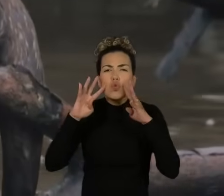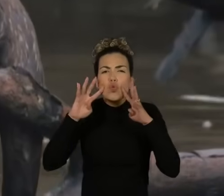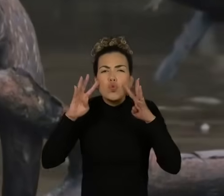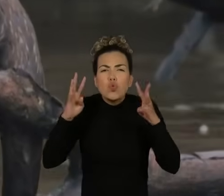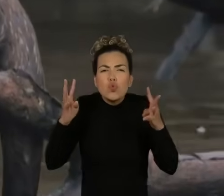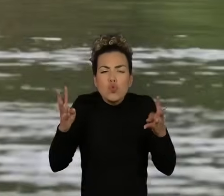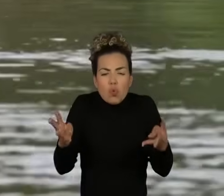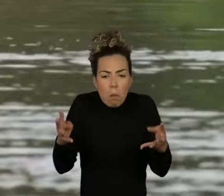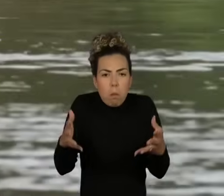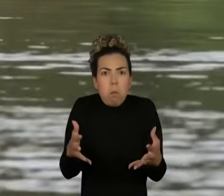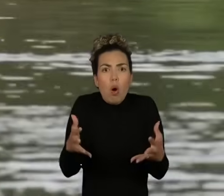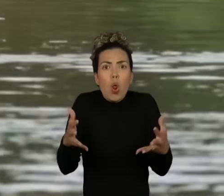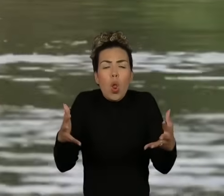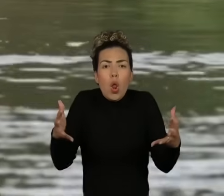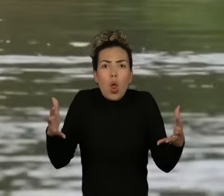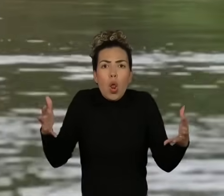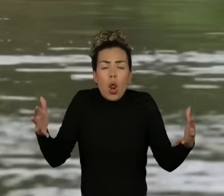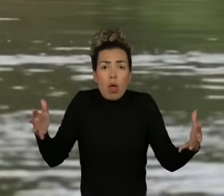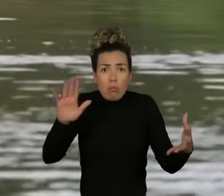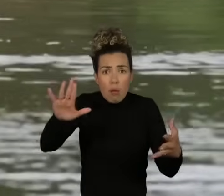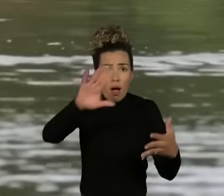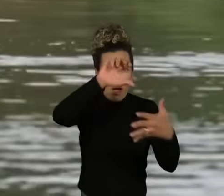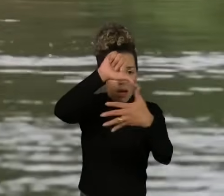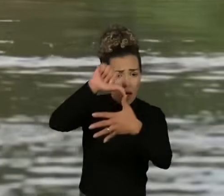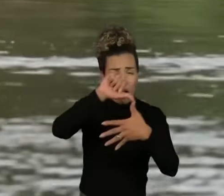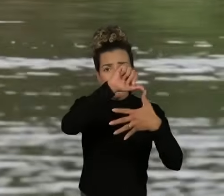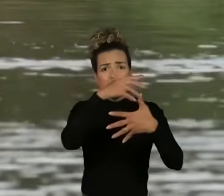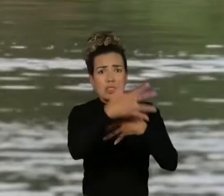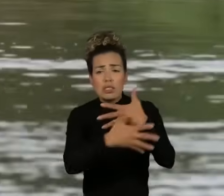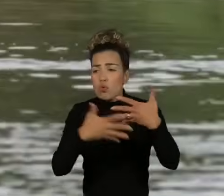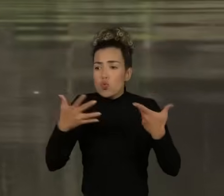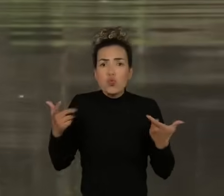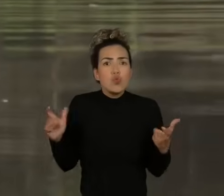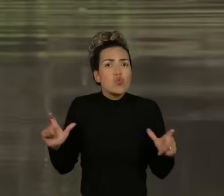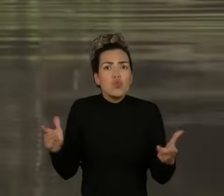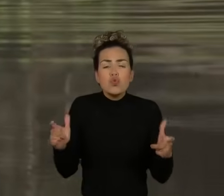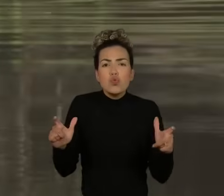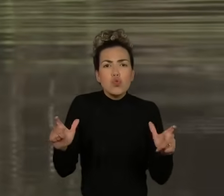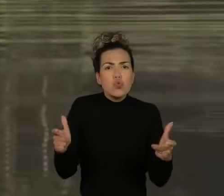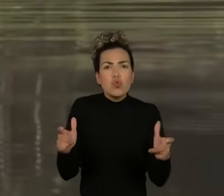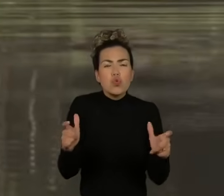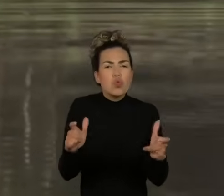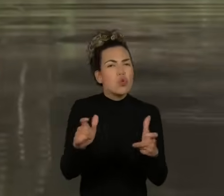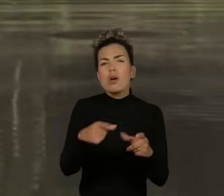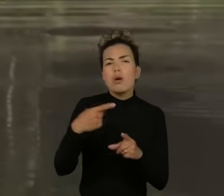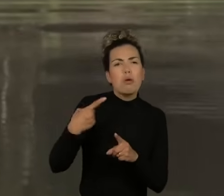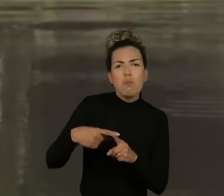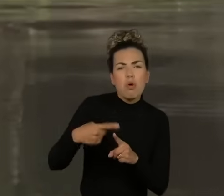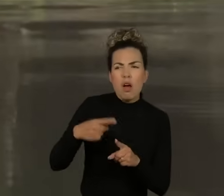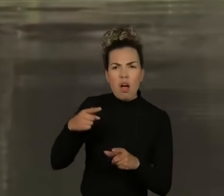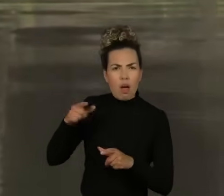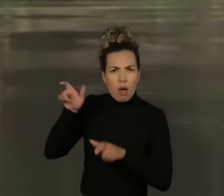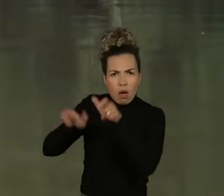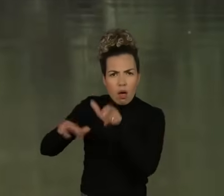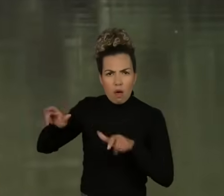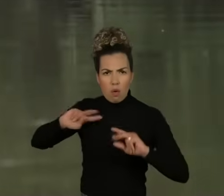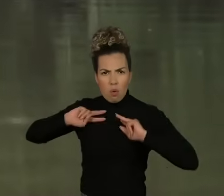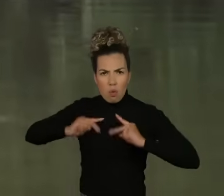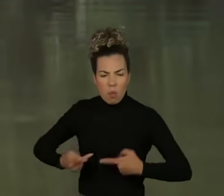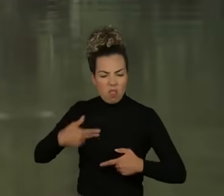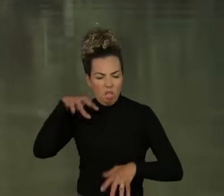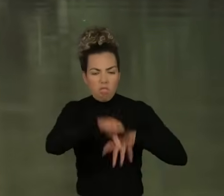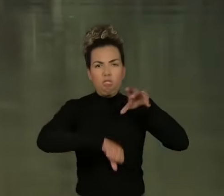XXI, esse animal foi vítima da matança sem controle na Amazônia. A caça intensa atendia ao